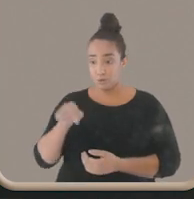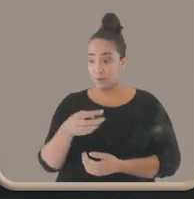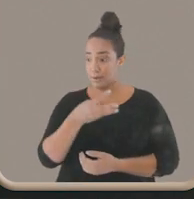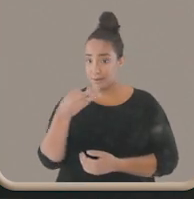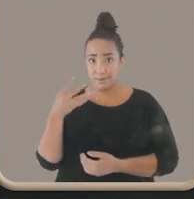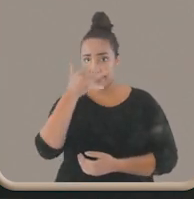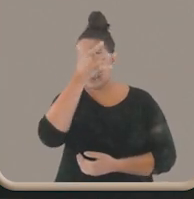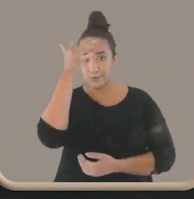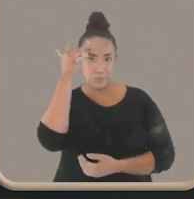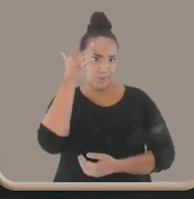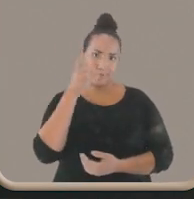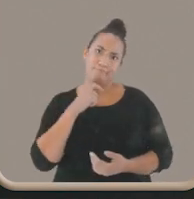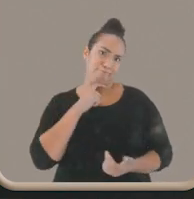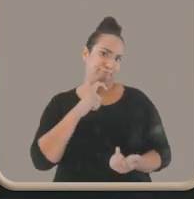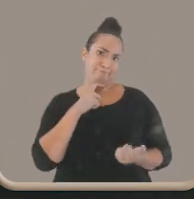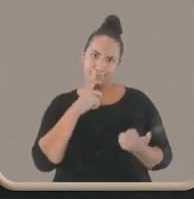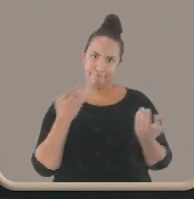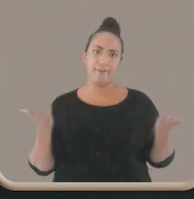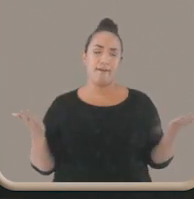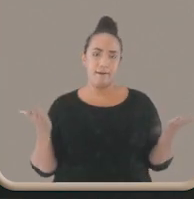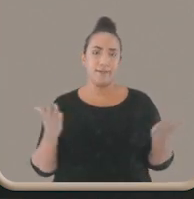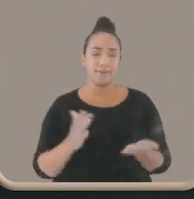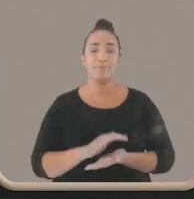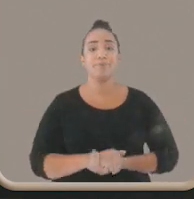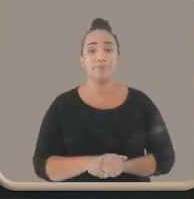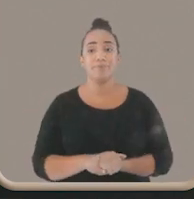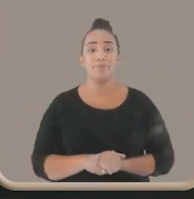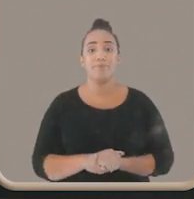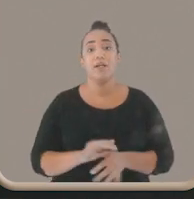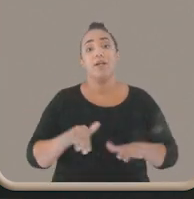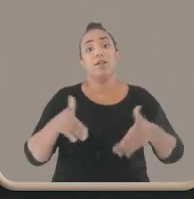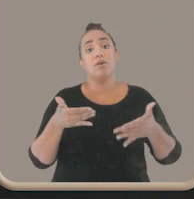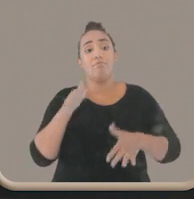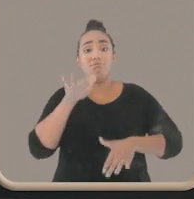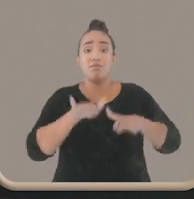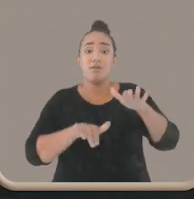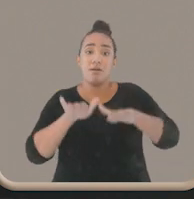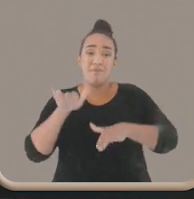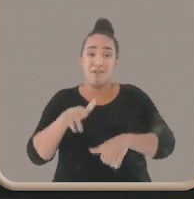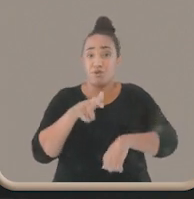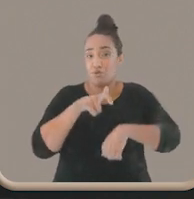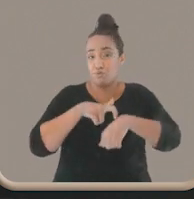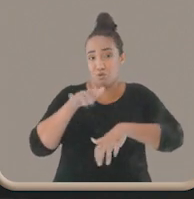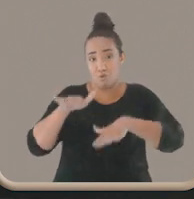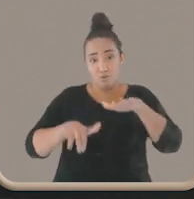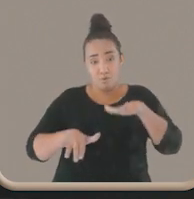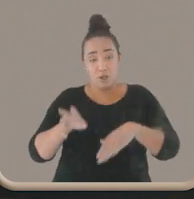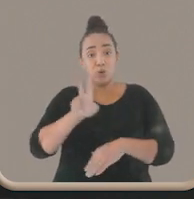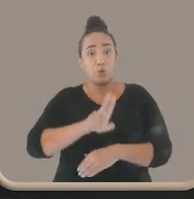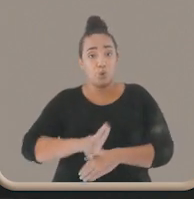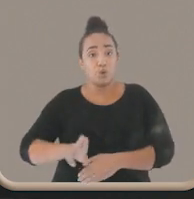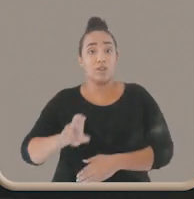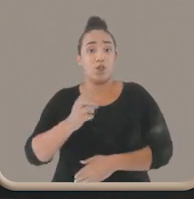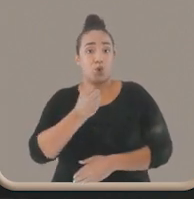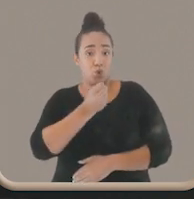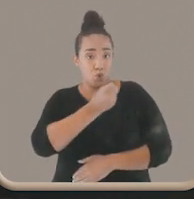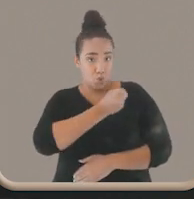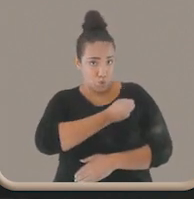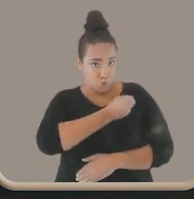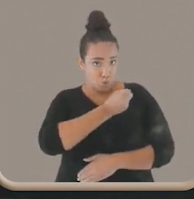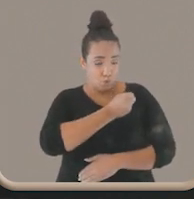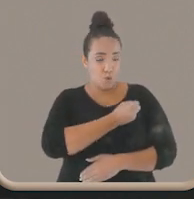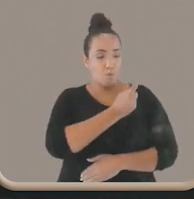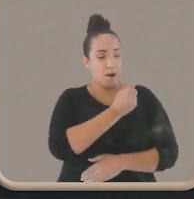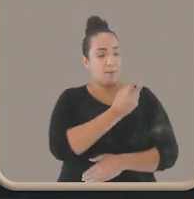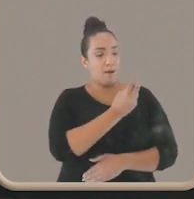4,3 pessoas, né? Então, dependendo da situação, nós vamos utilizar números que são